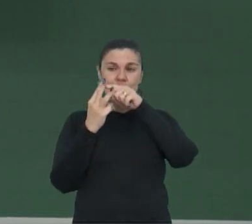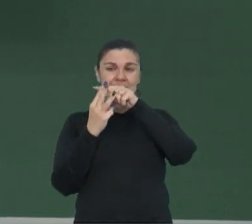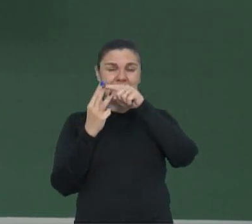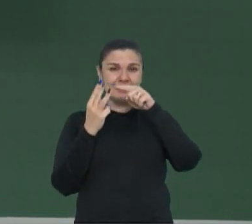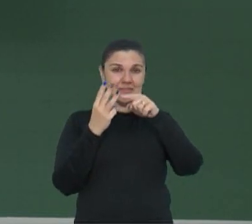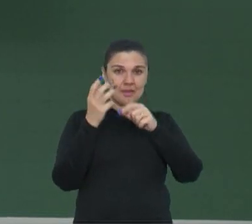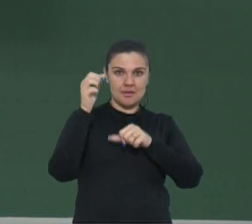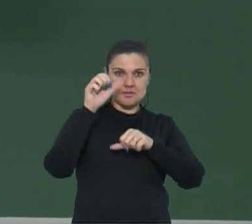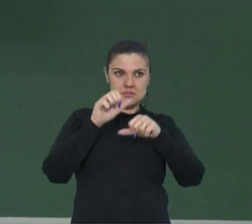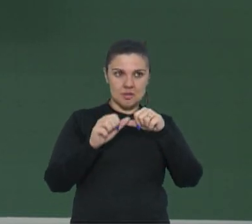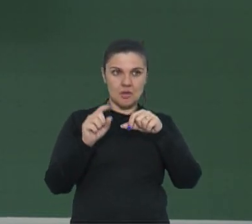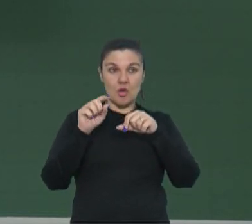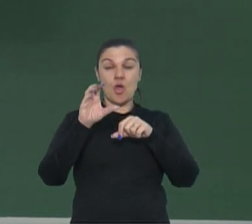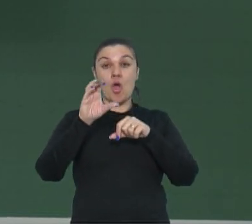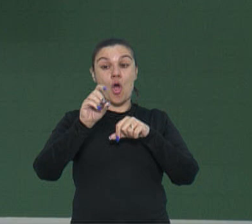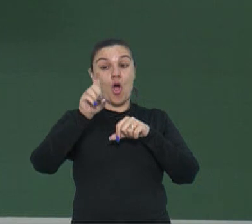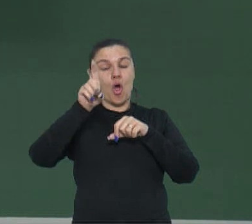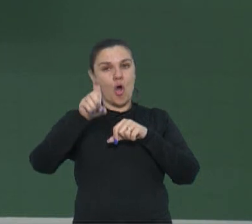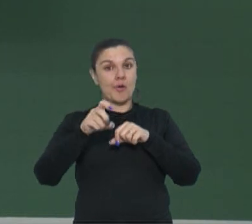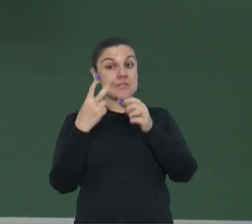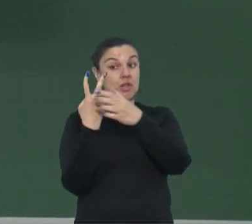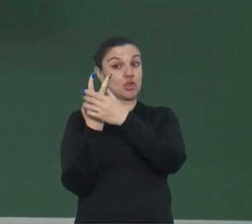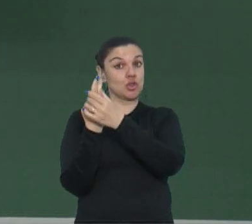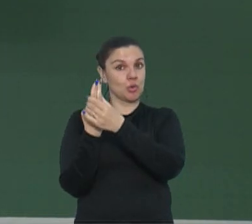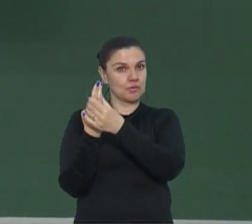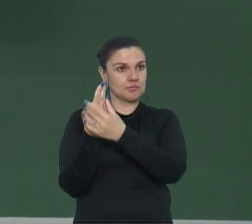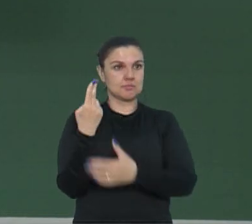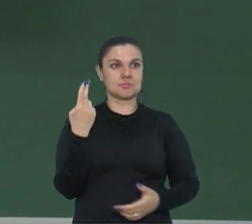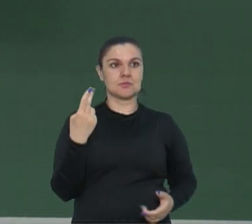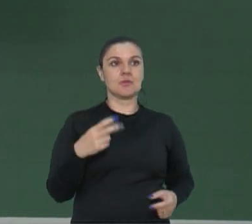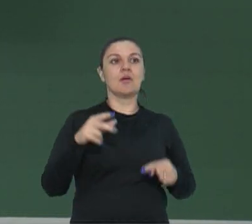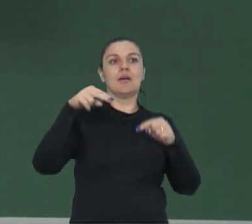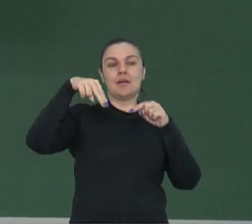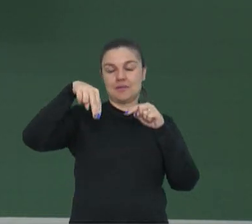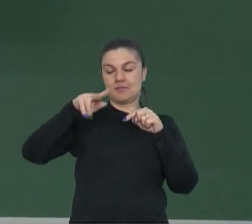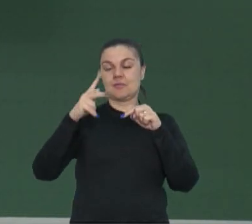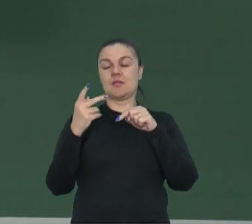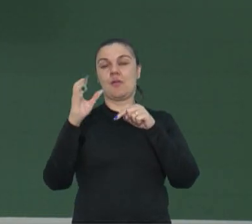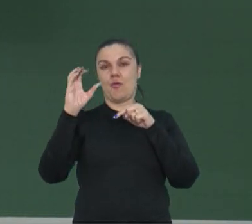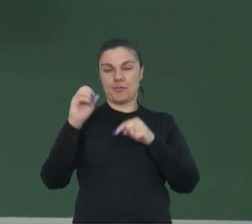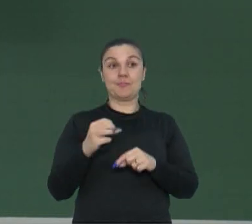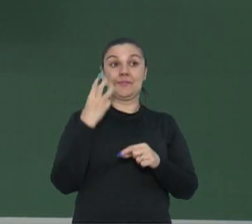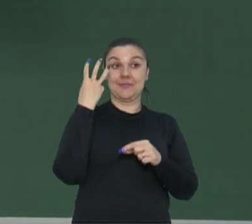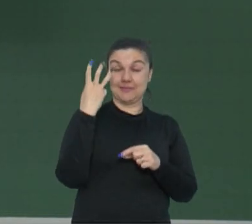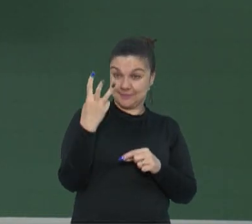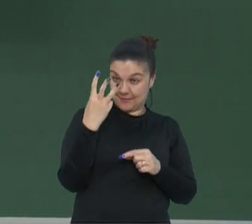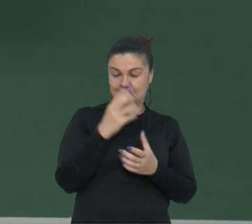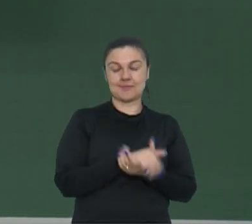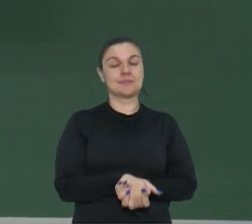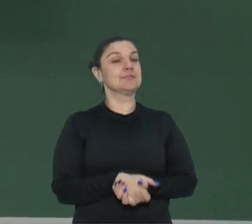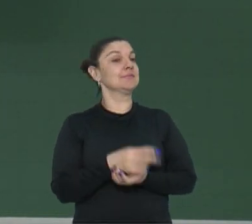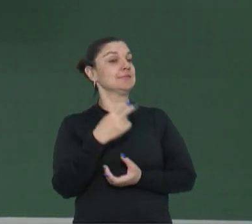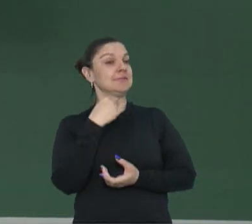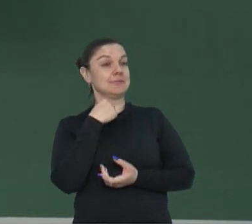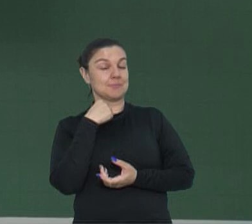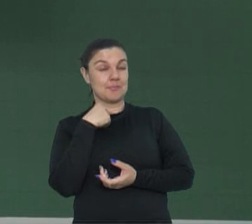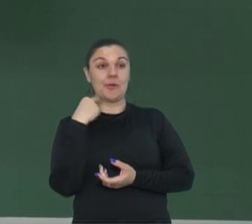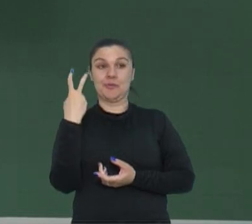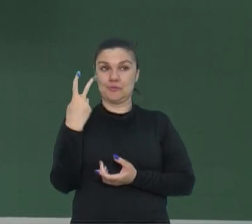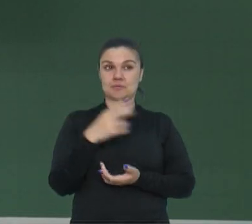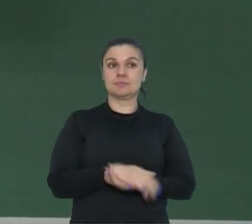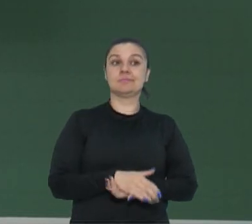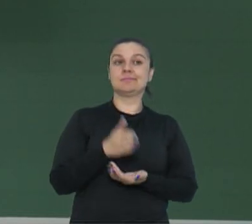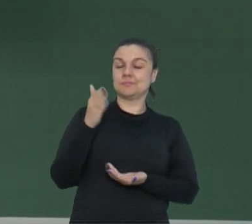elementos. Para ser um óxido tem que ser diatômico. Hidrogênio, nitrogênio e oxigênio. Para ser um óxido tem que ser